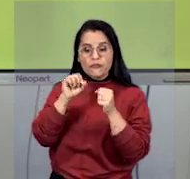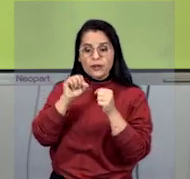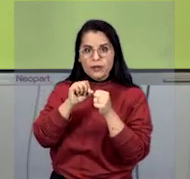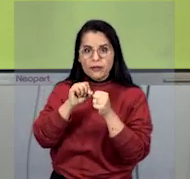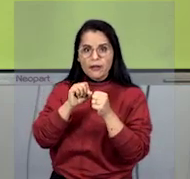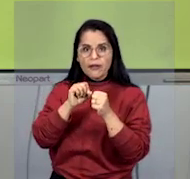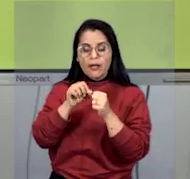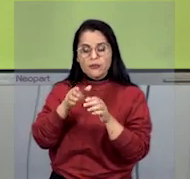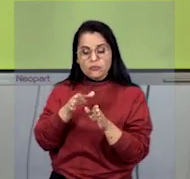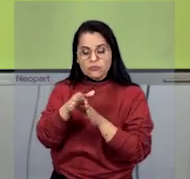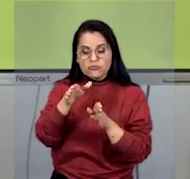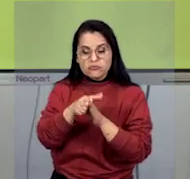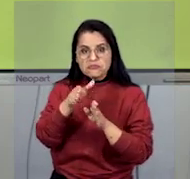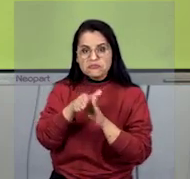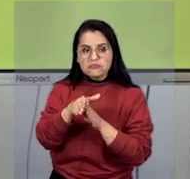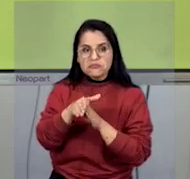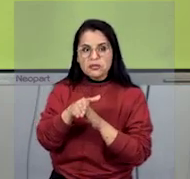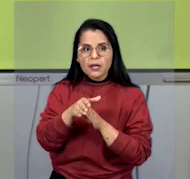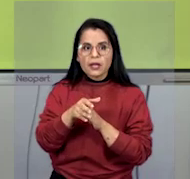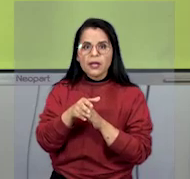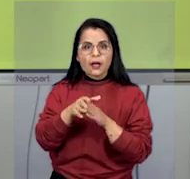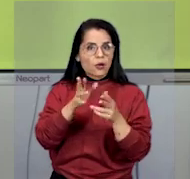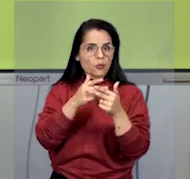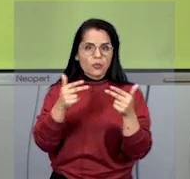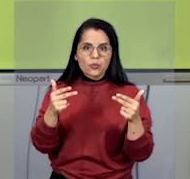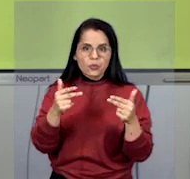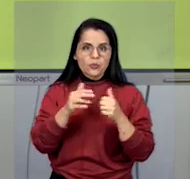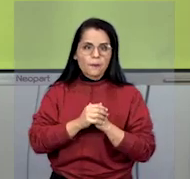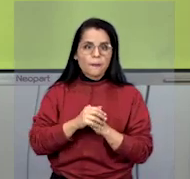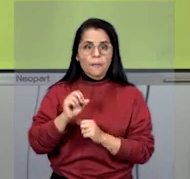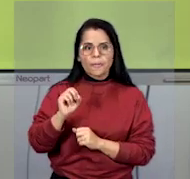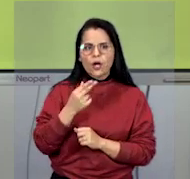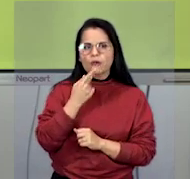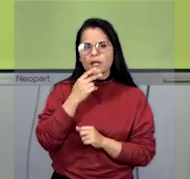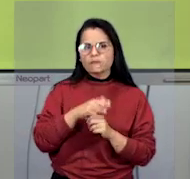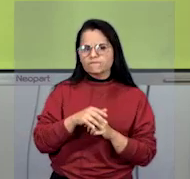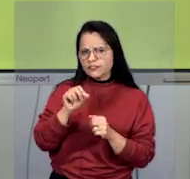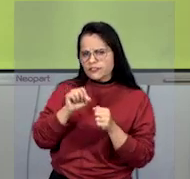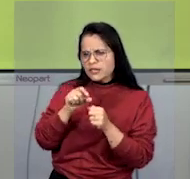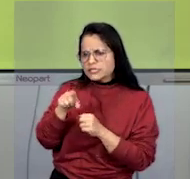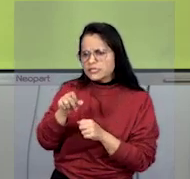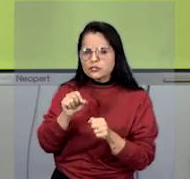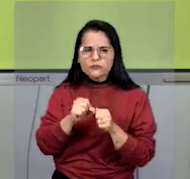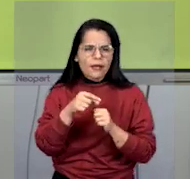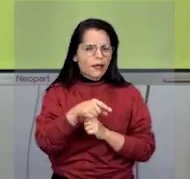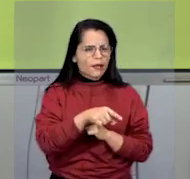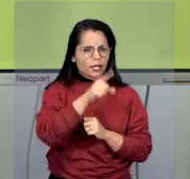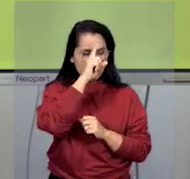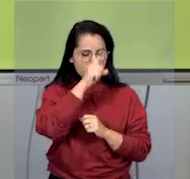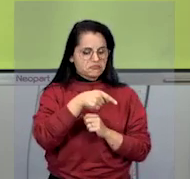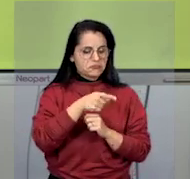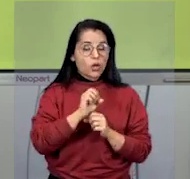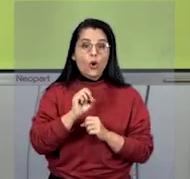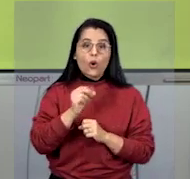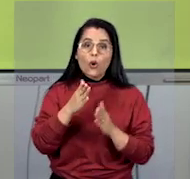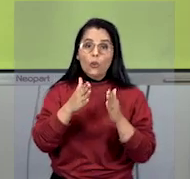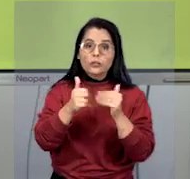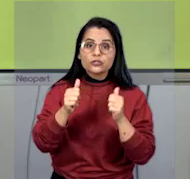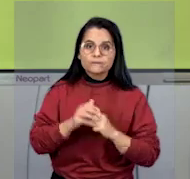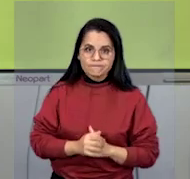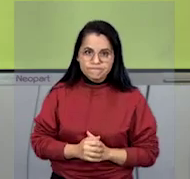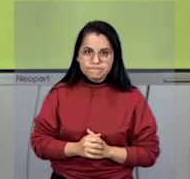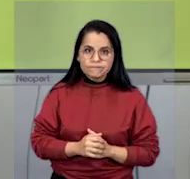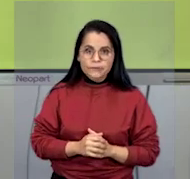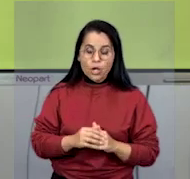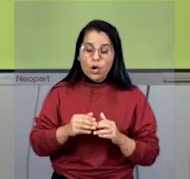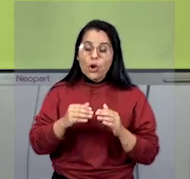vai sugerir algo para alguém ou vai dizer faça isso, faça aquilo, dá uma ordem ou um apelo. Por favor,